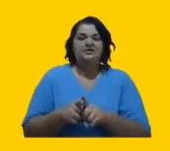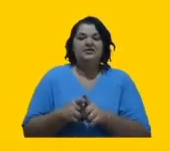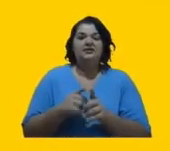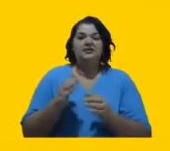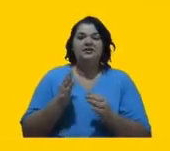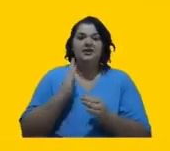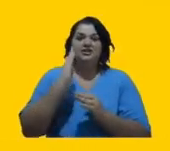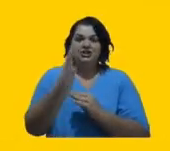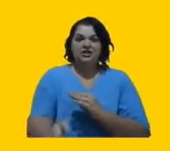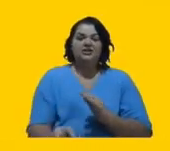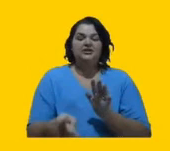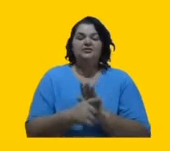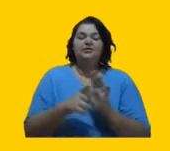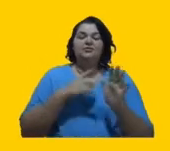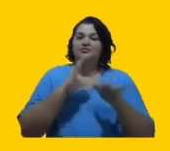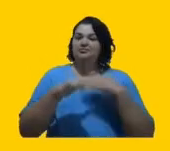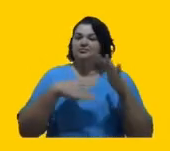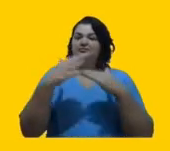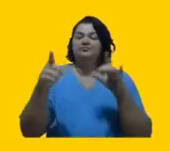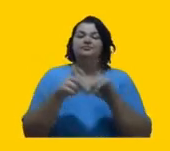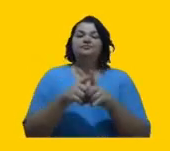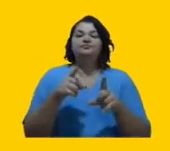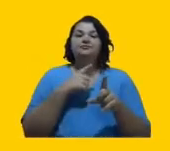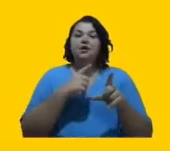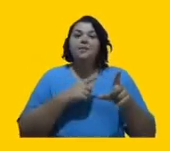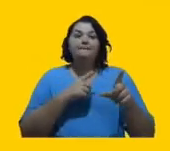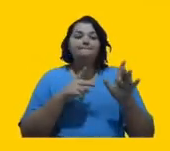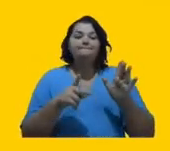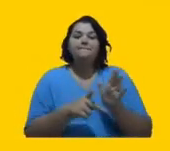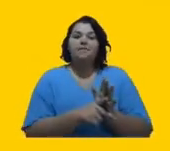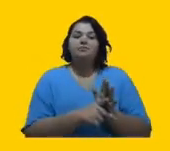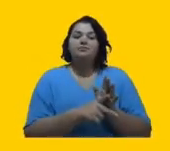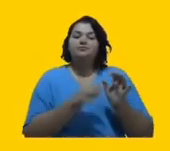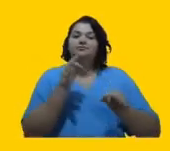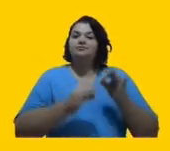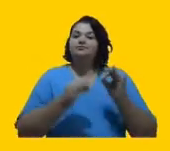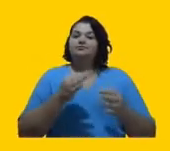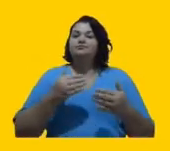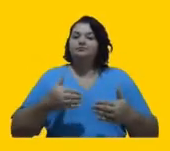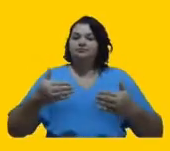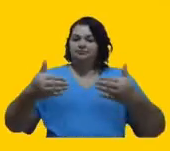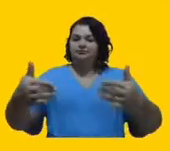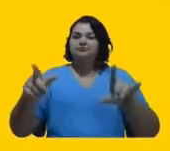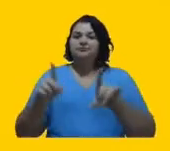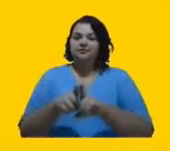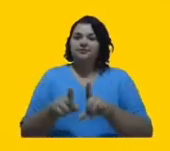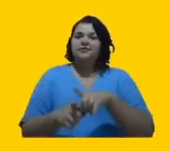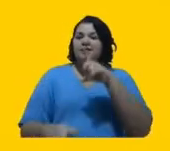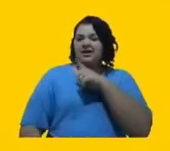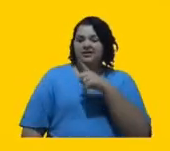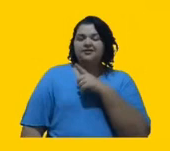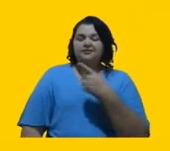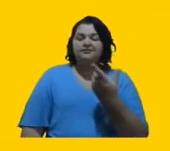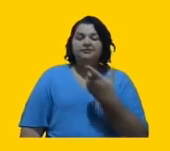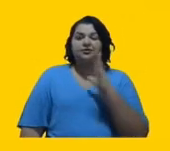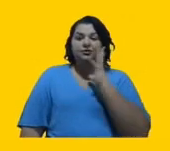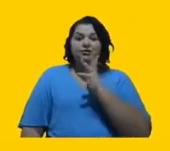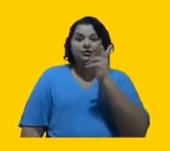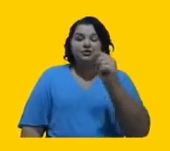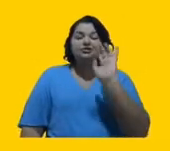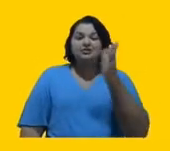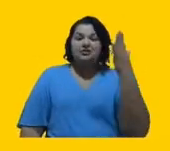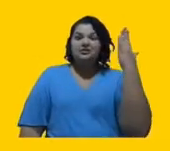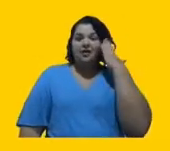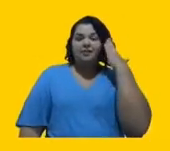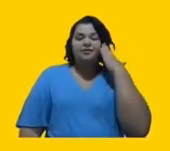de inconstitucionalidade que tramita, no Supremo Tribunal Federal. Então, como todas e todos vocês já devem